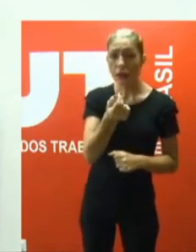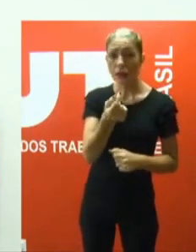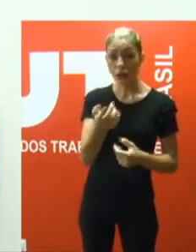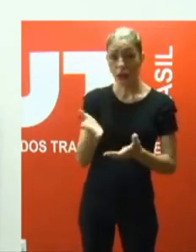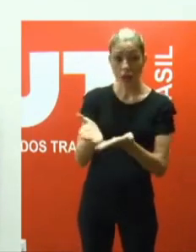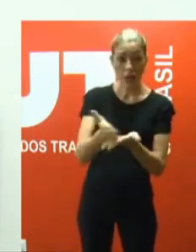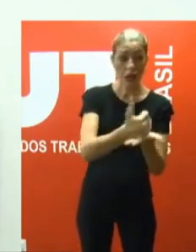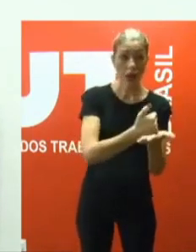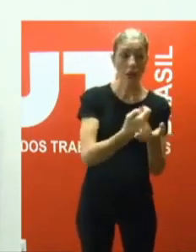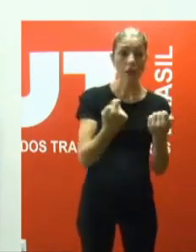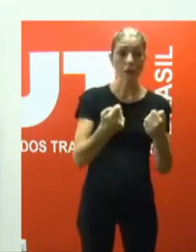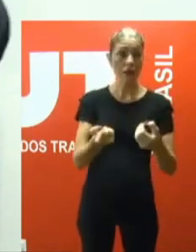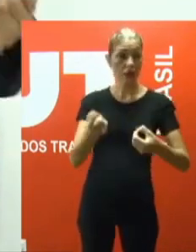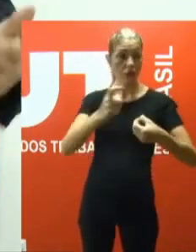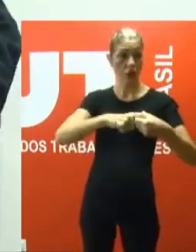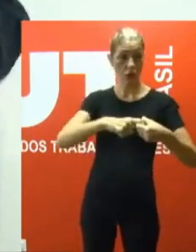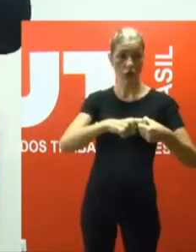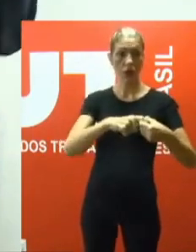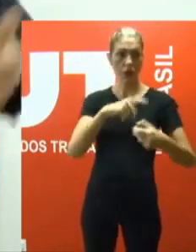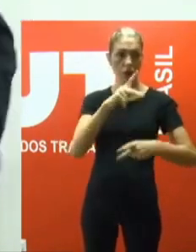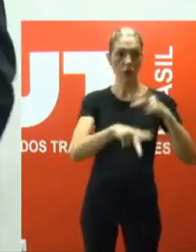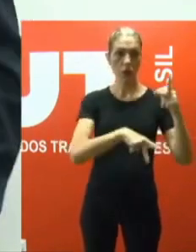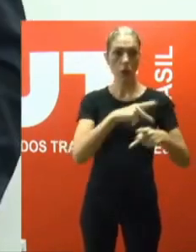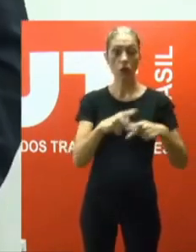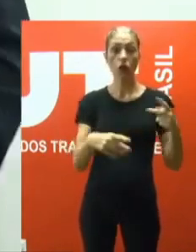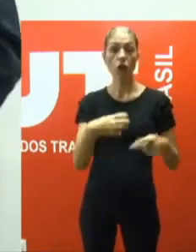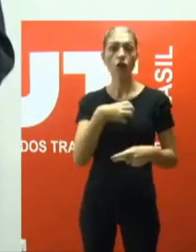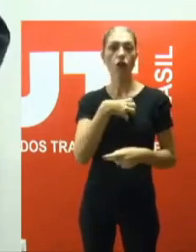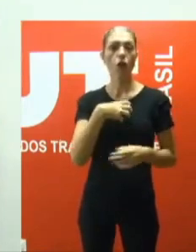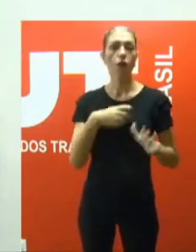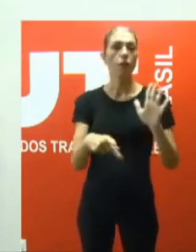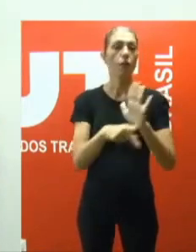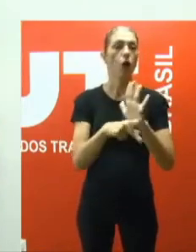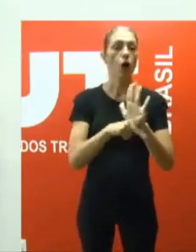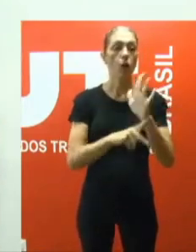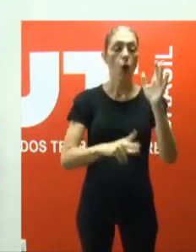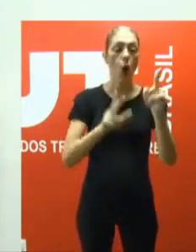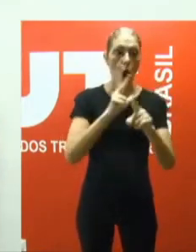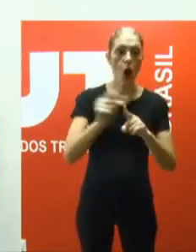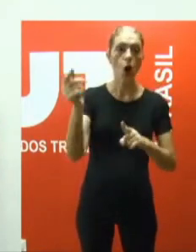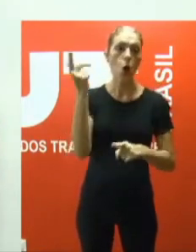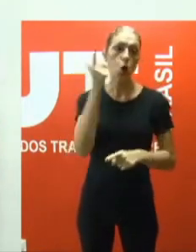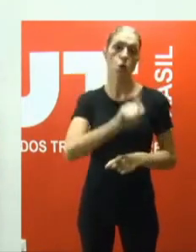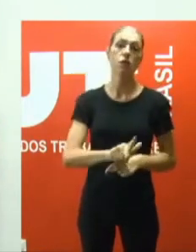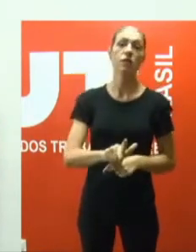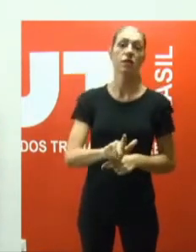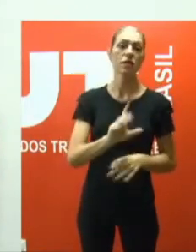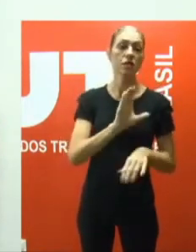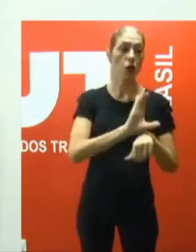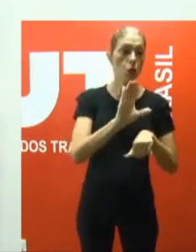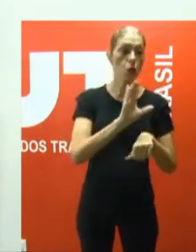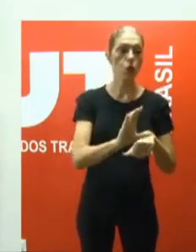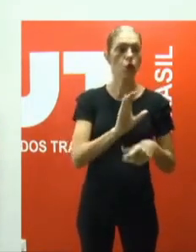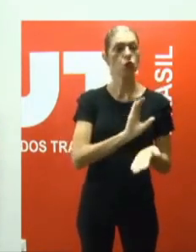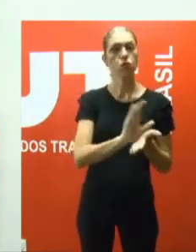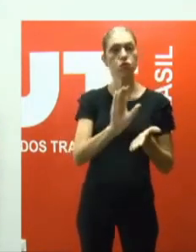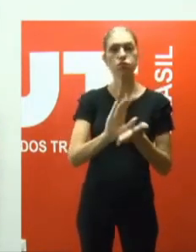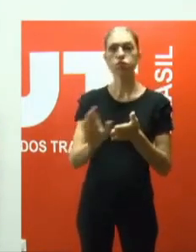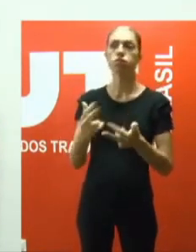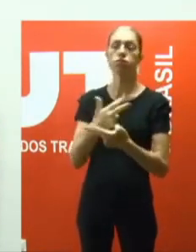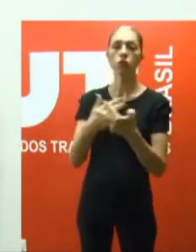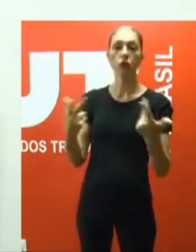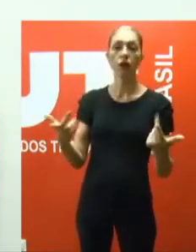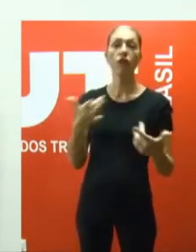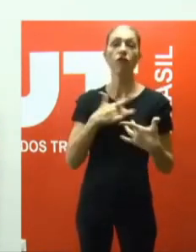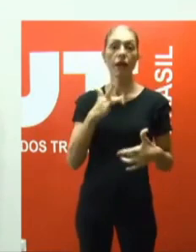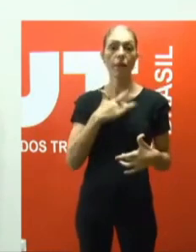para o povo em forma de benefício, em forma de conquista, em forma de curso, em forma de alguma coisa que vale a